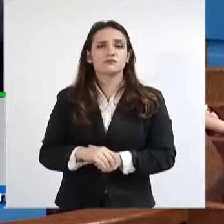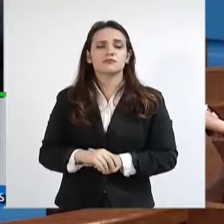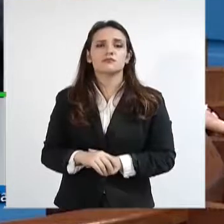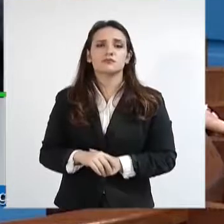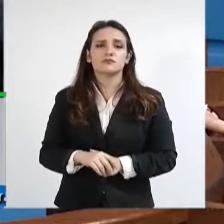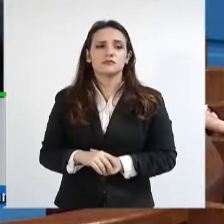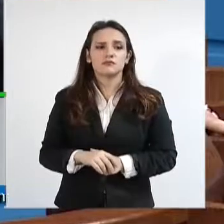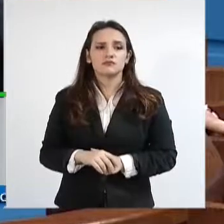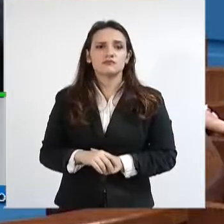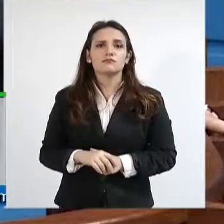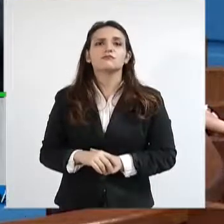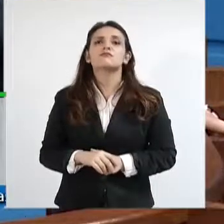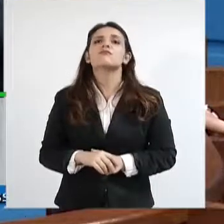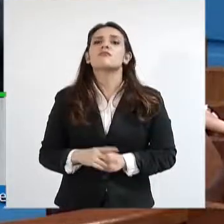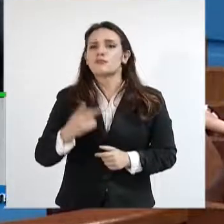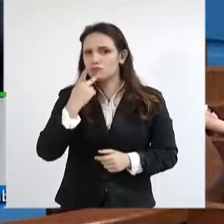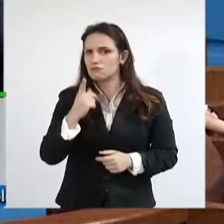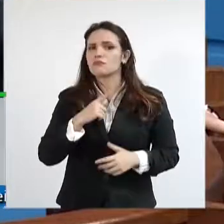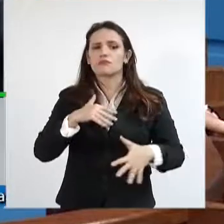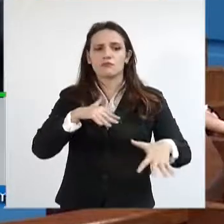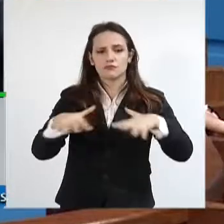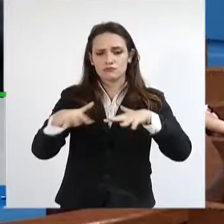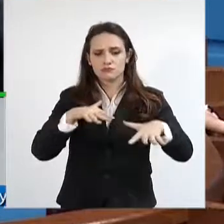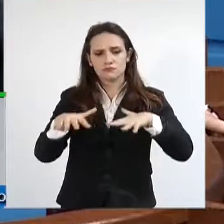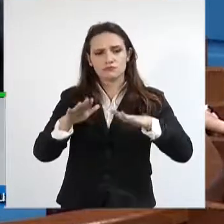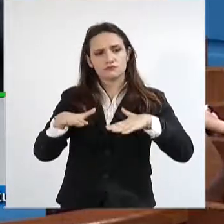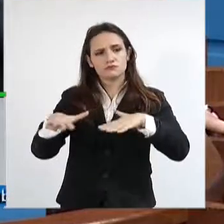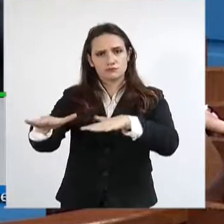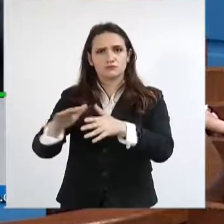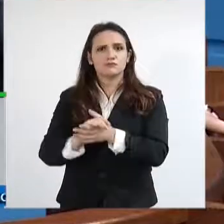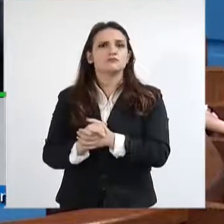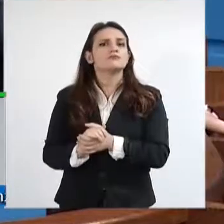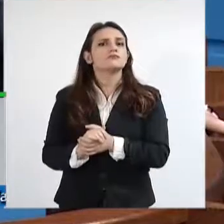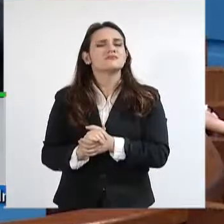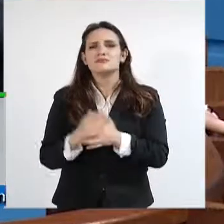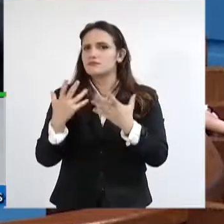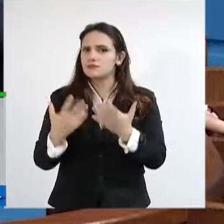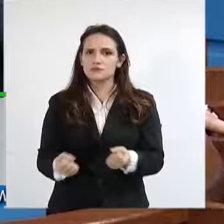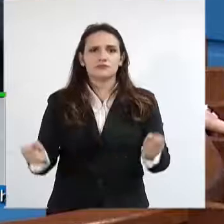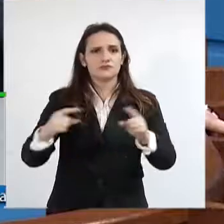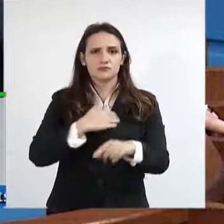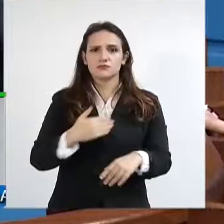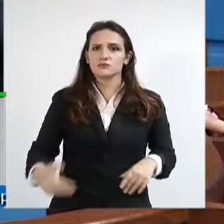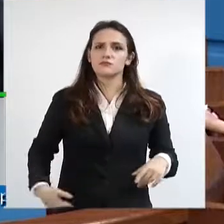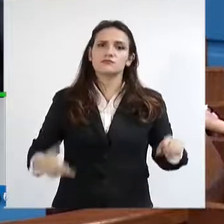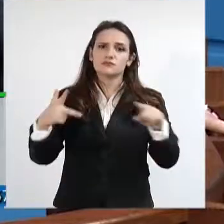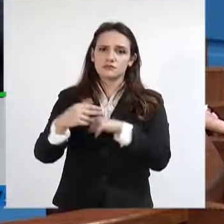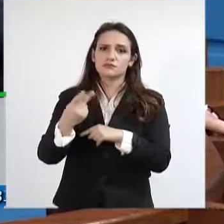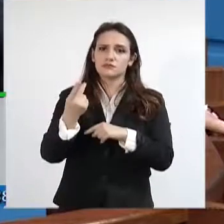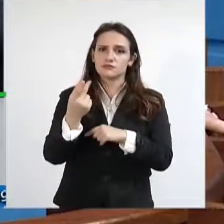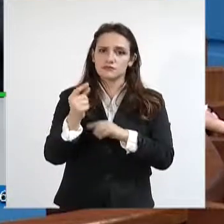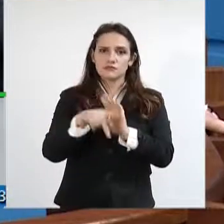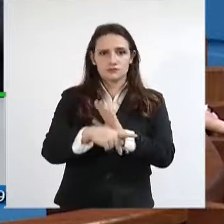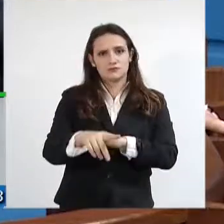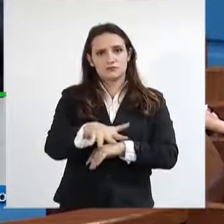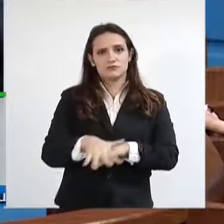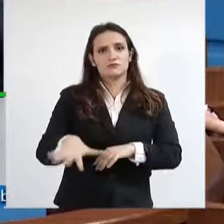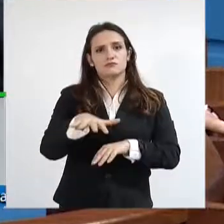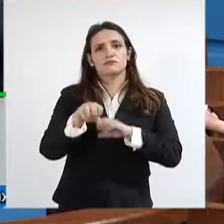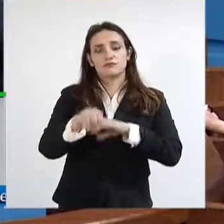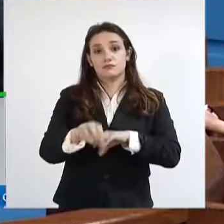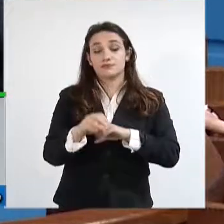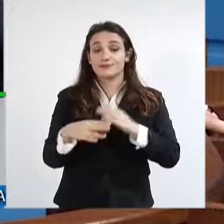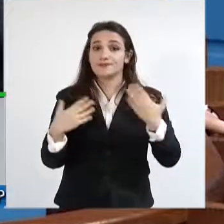registraram manifestações contra esta decisão do governo. Nós tivemos